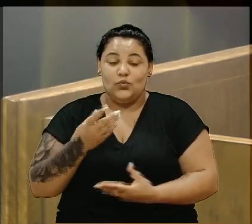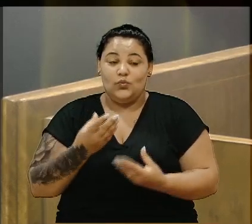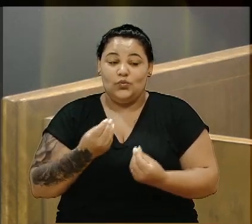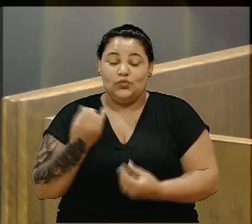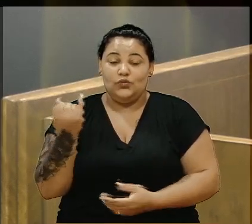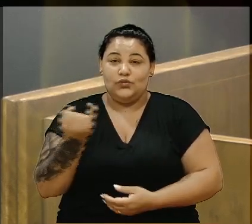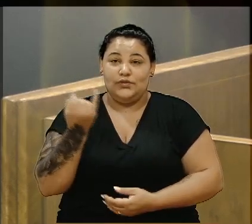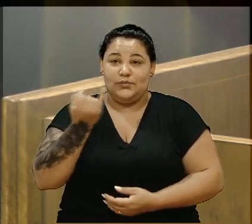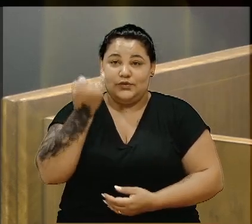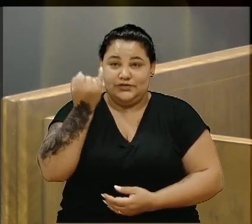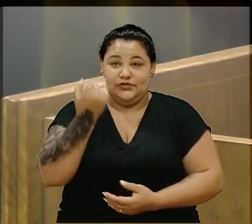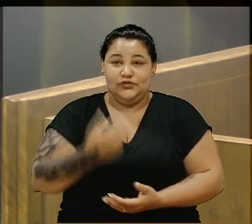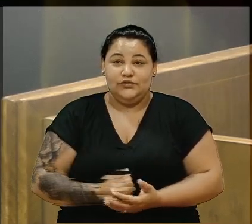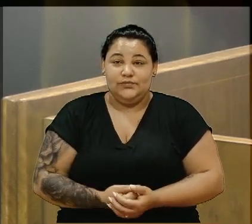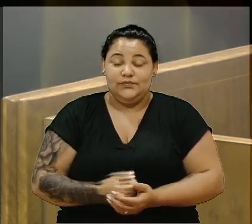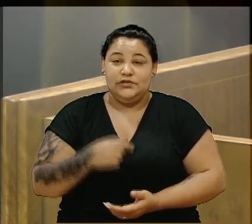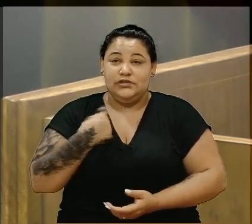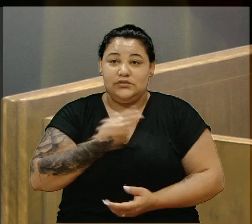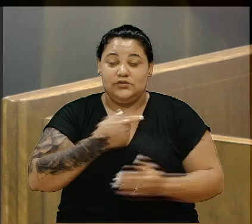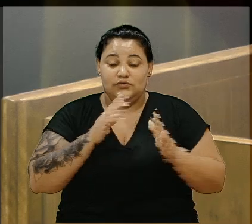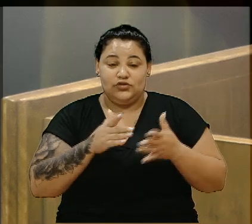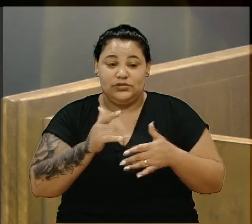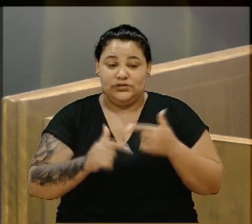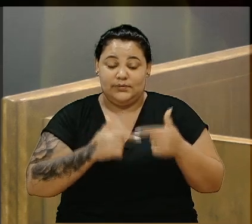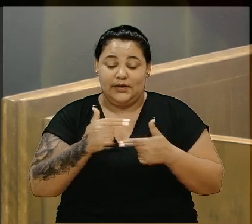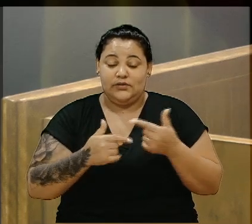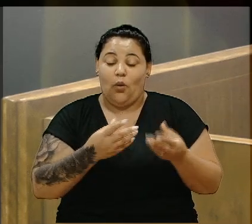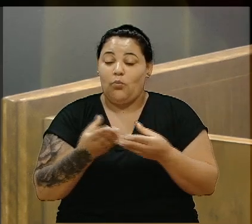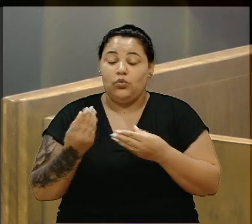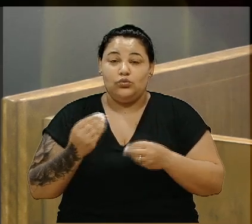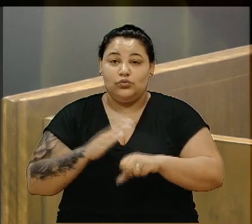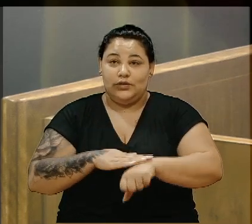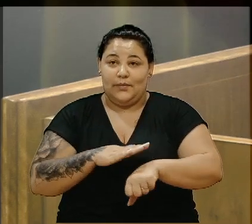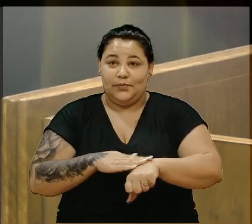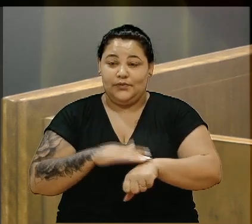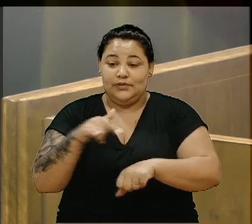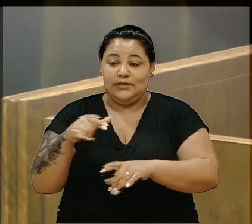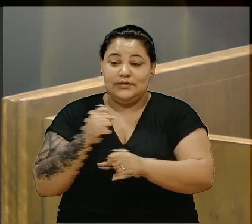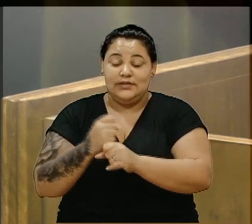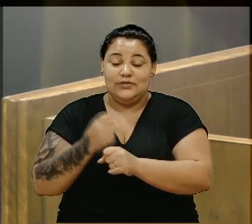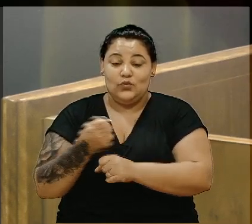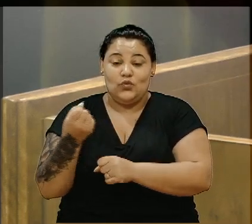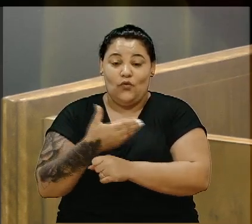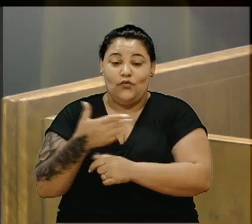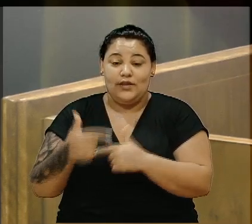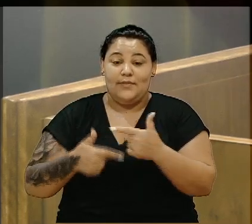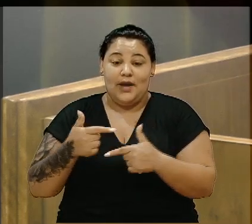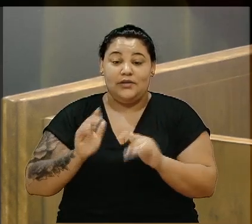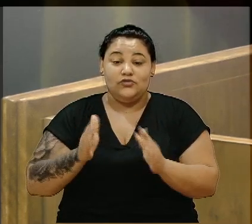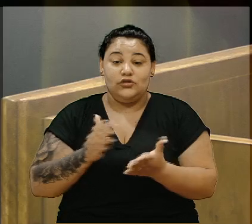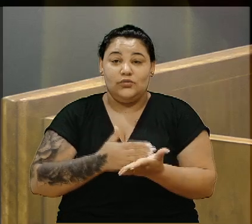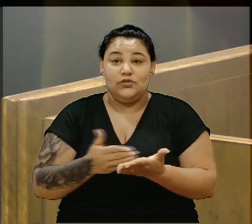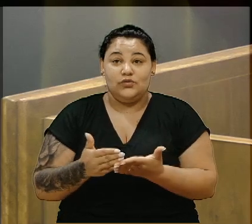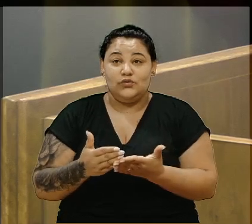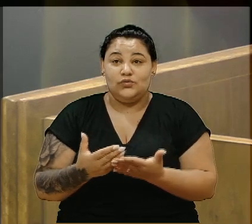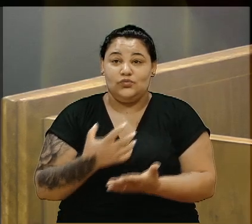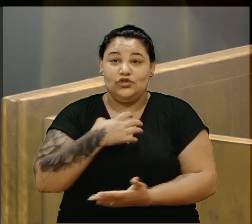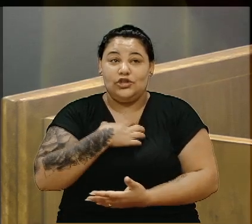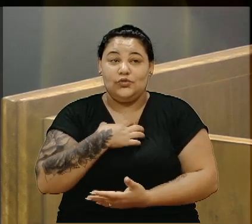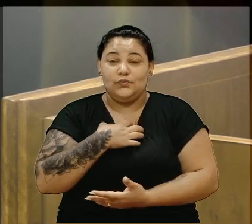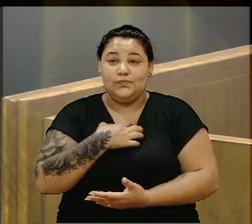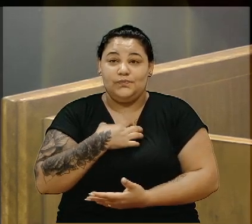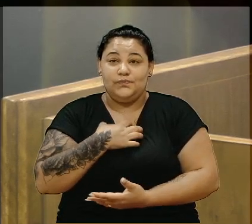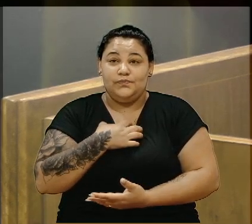importante que a gente vem trabalhando há bastante tempo e nesse ano, nesse novo mandato, a gente já começou de uma forma